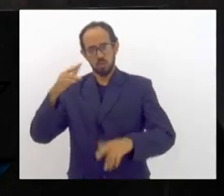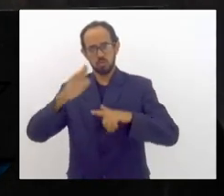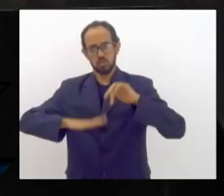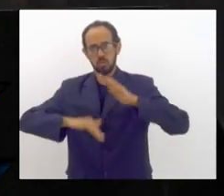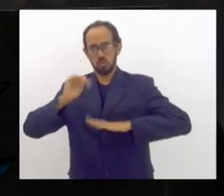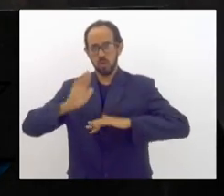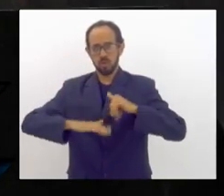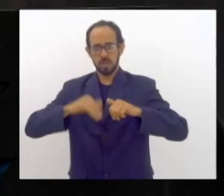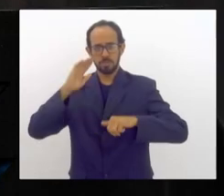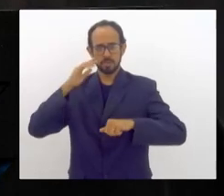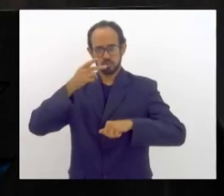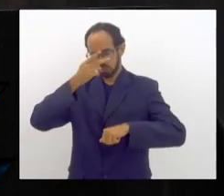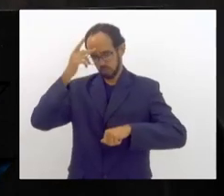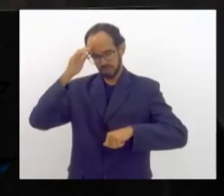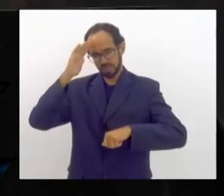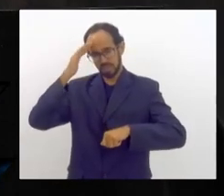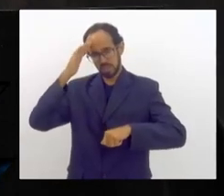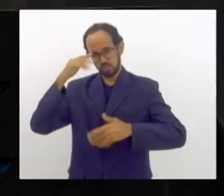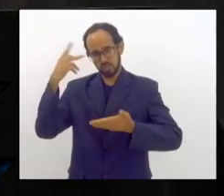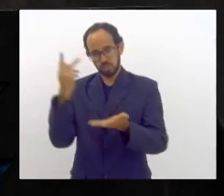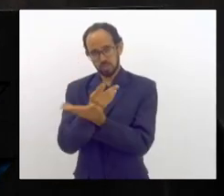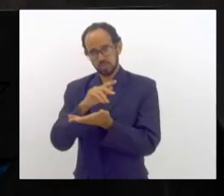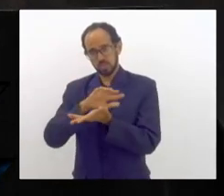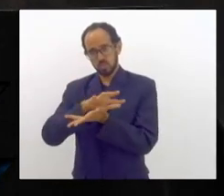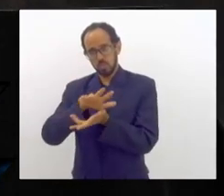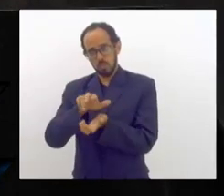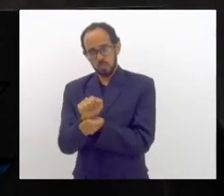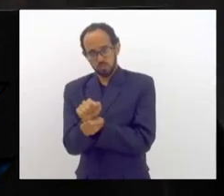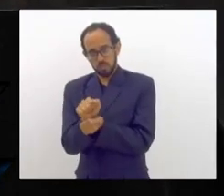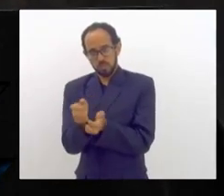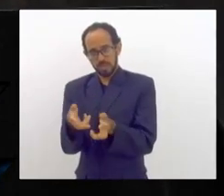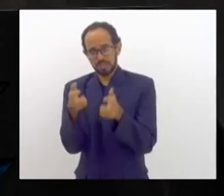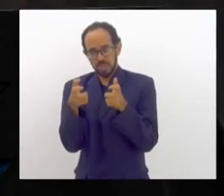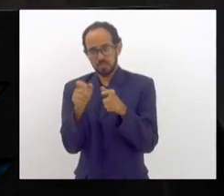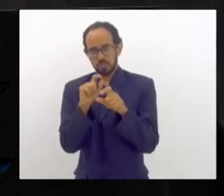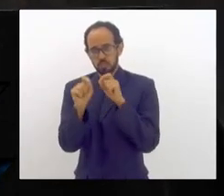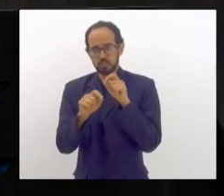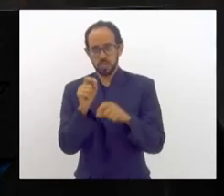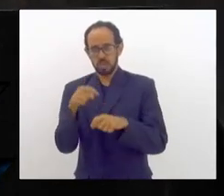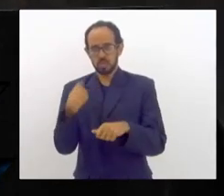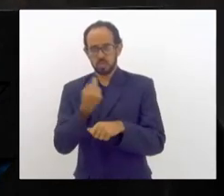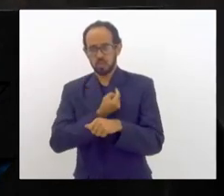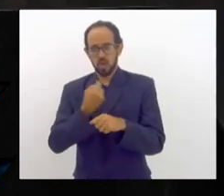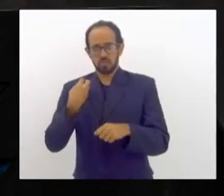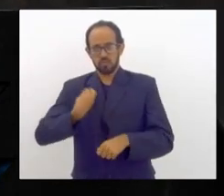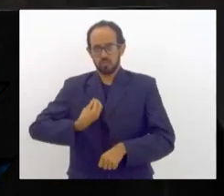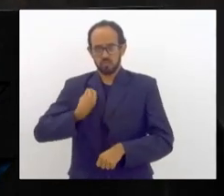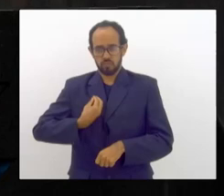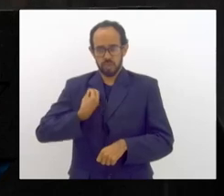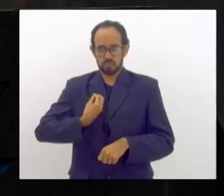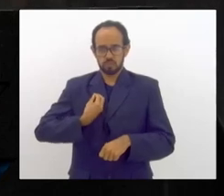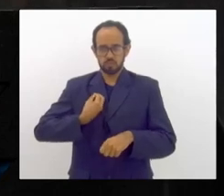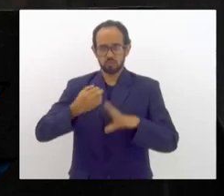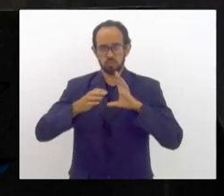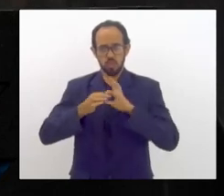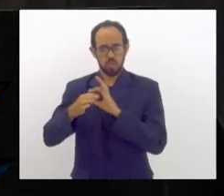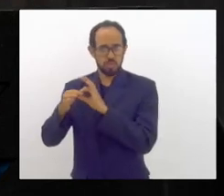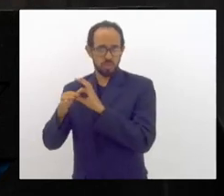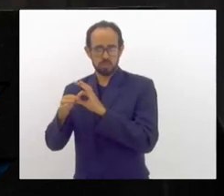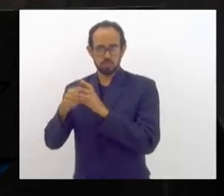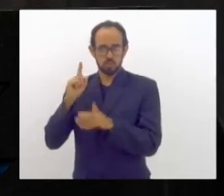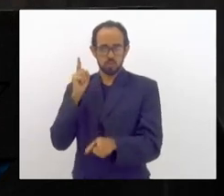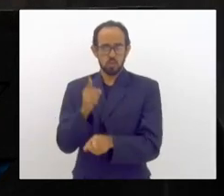pessoa que entende o que está acontecendo no mundo percebe que nós vivemos um quadro drástico de encontro da